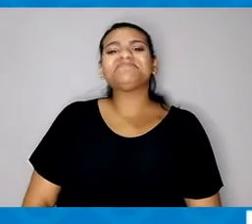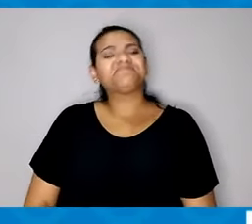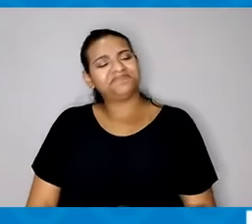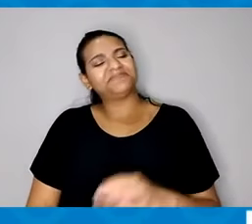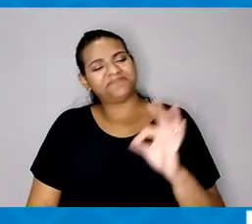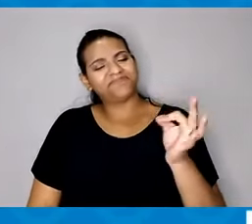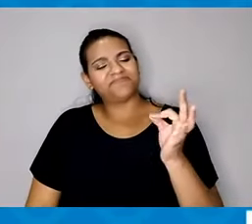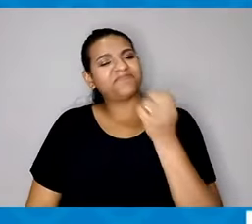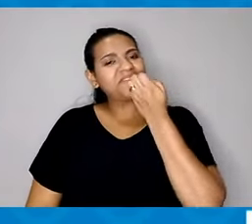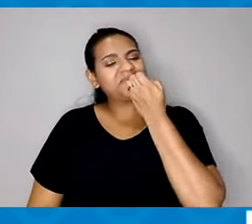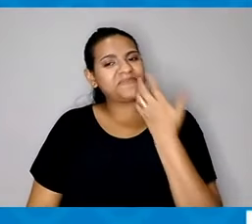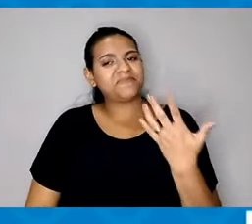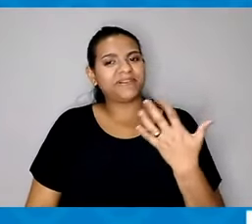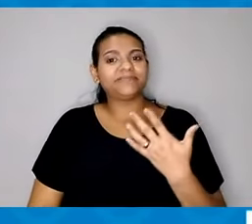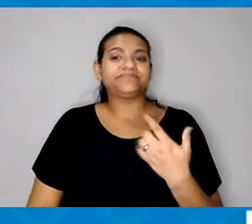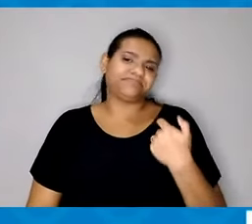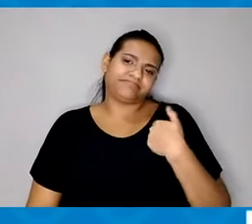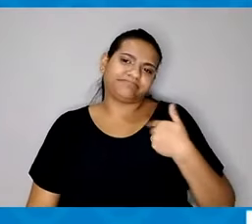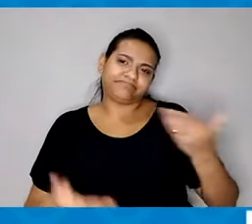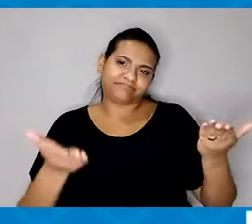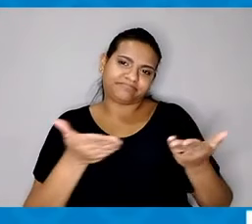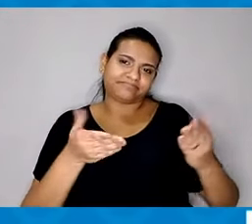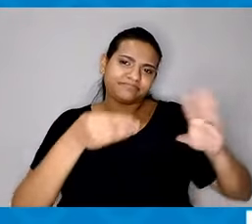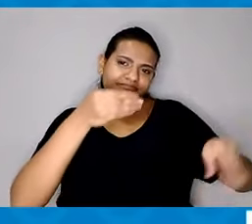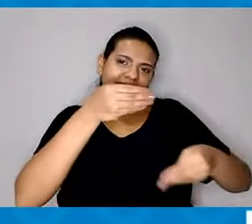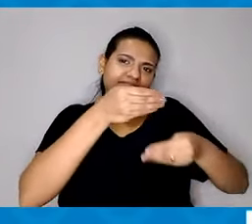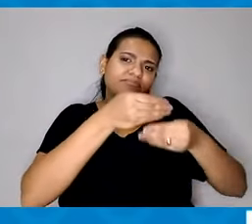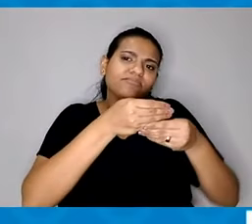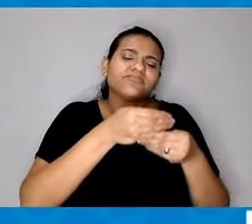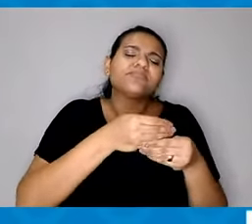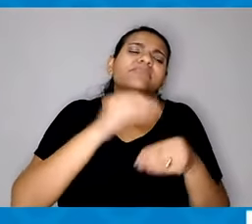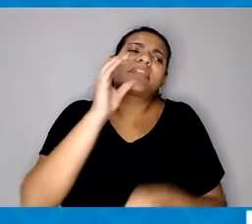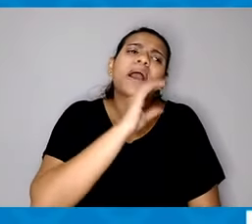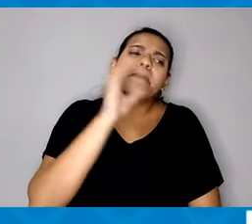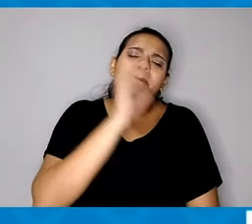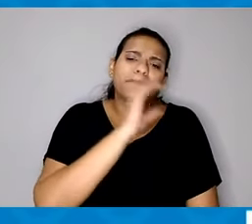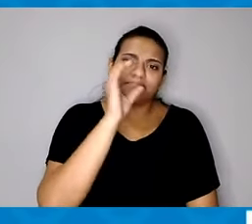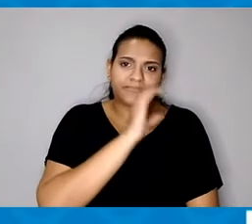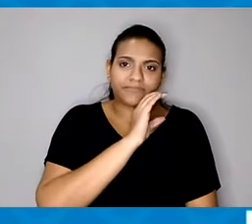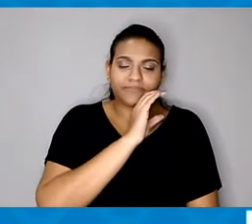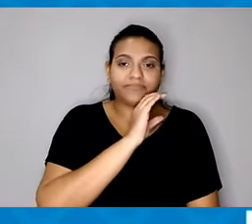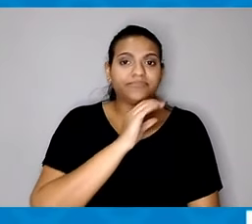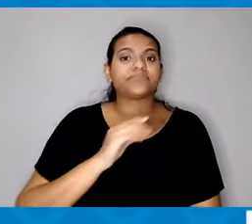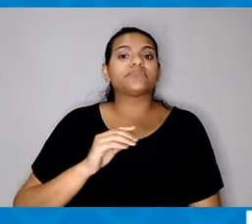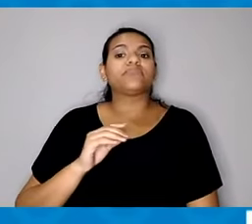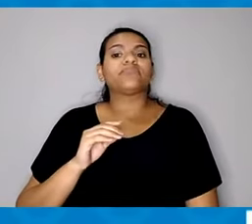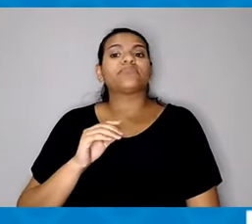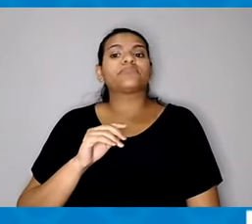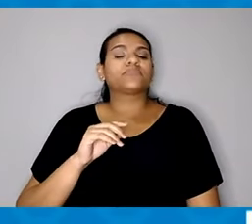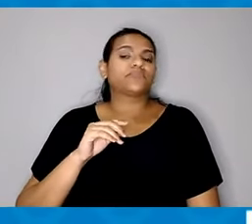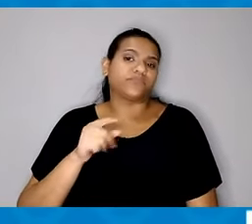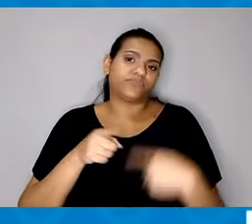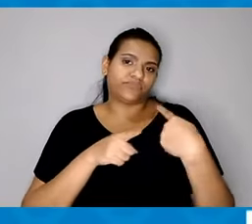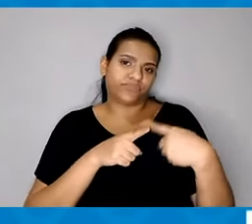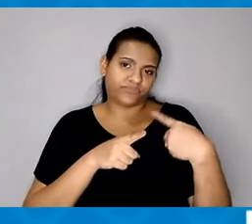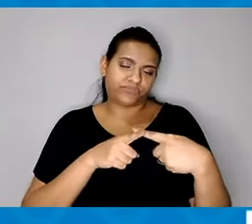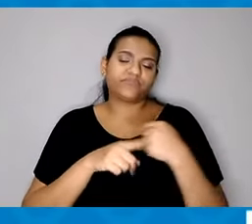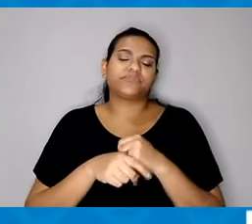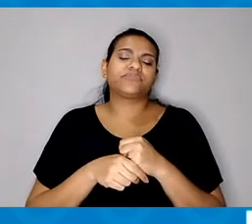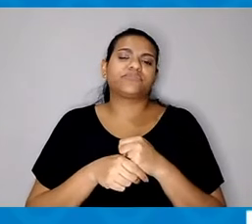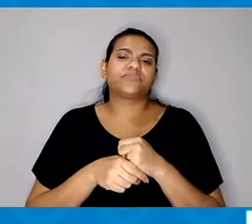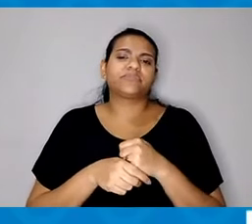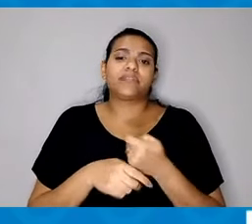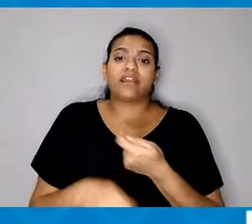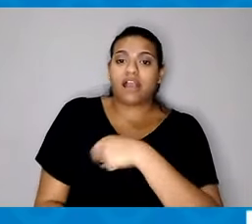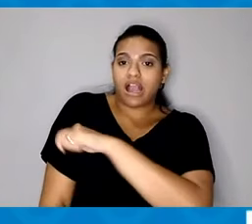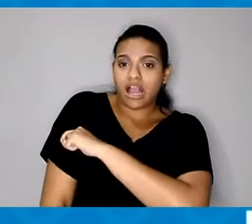Muito bom. E eu queria adicionar um comentário muito rápido e breve sobre isso, Isabel, que os estudantes podem